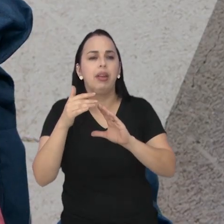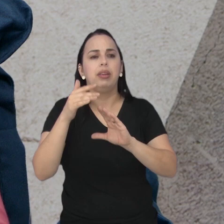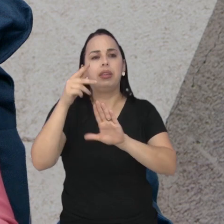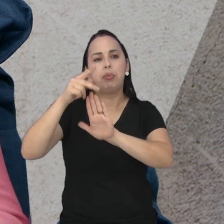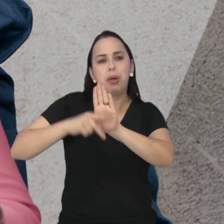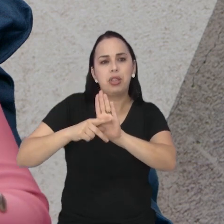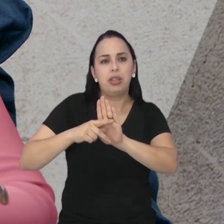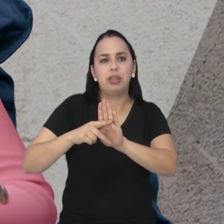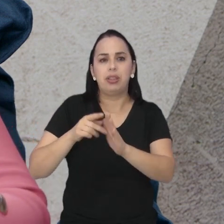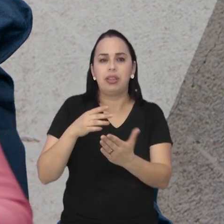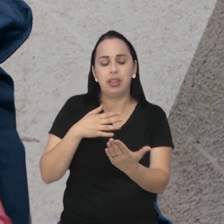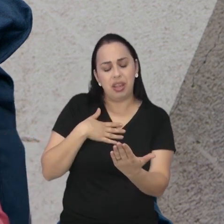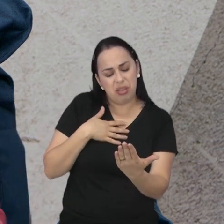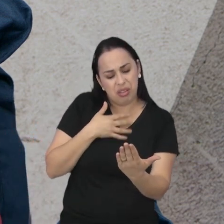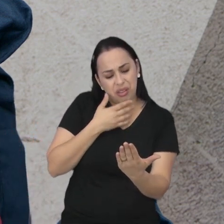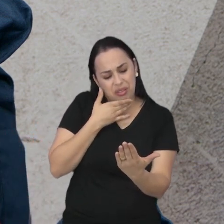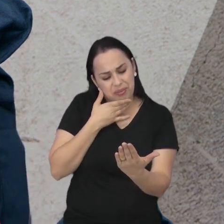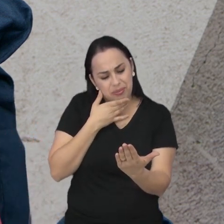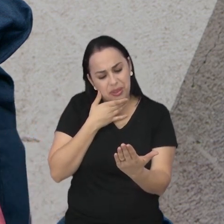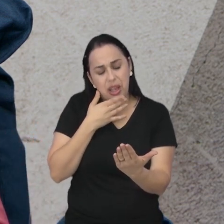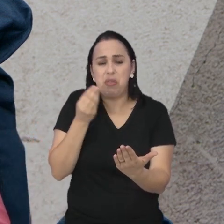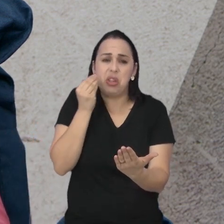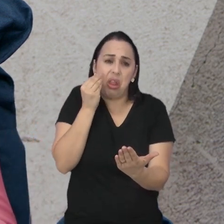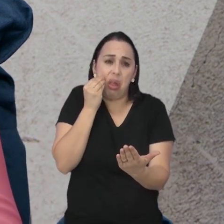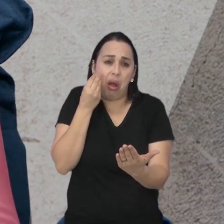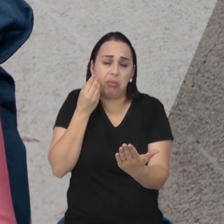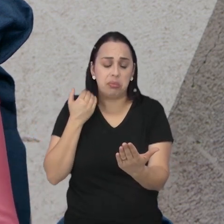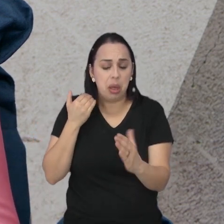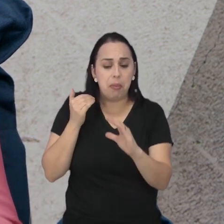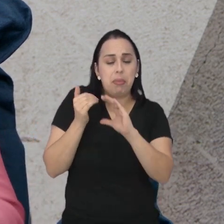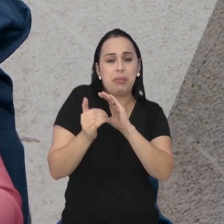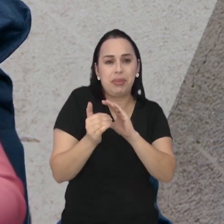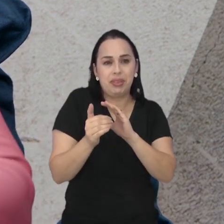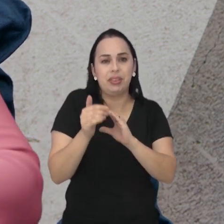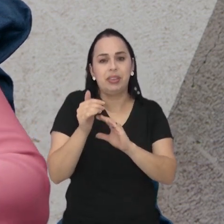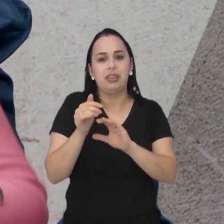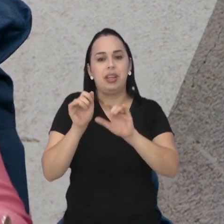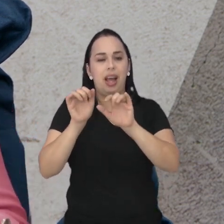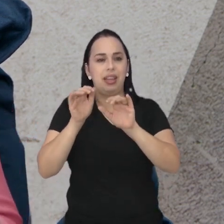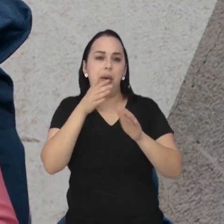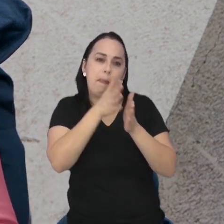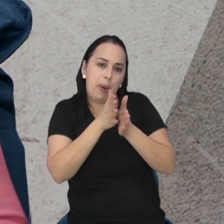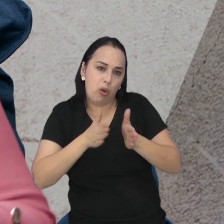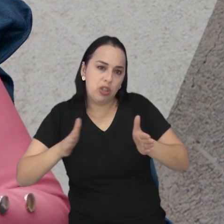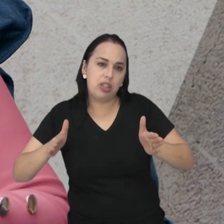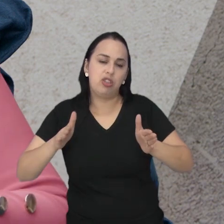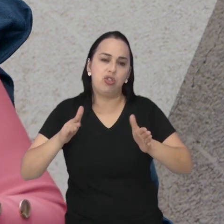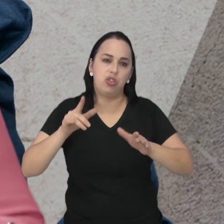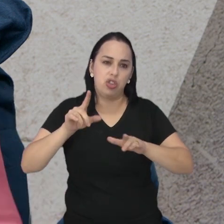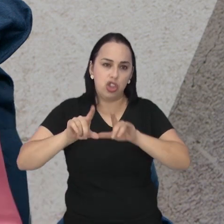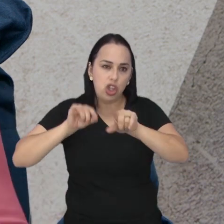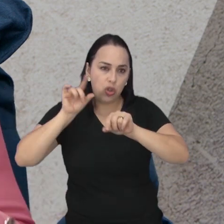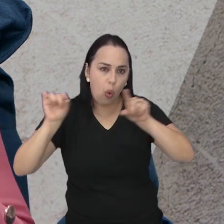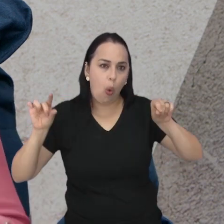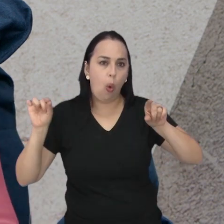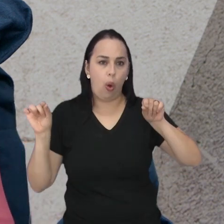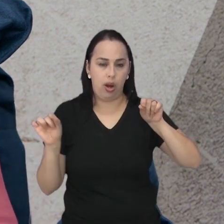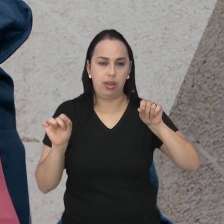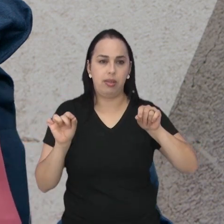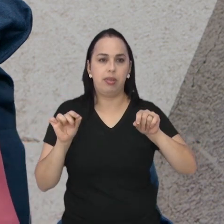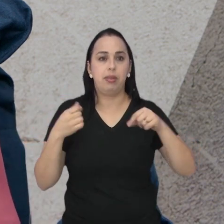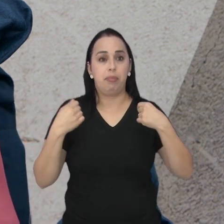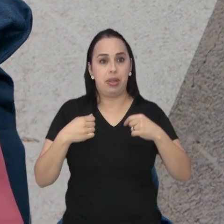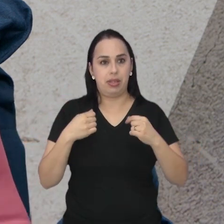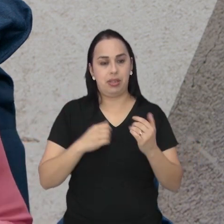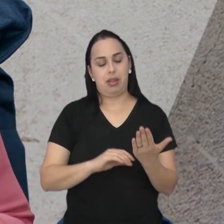direct. Falei, gente, eu sou tão pequenininho, mas eu vou mandar. Eu mandei, aí fez todo aquele processo de seleção,